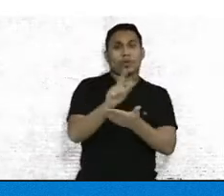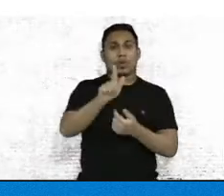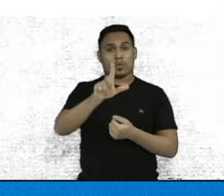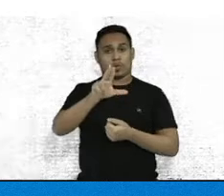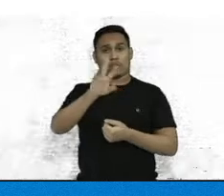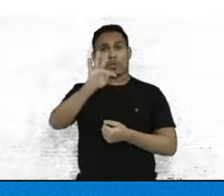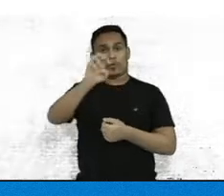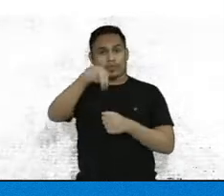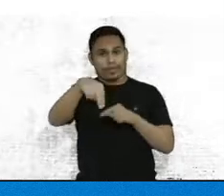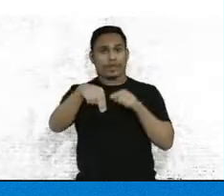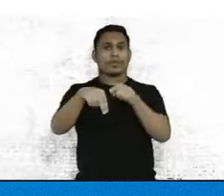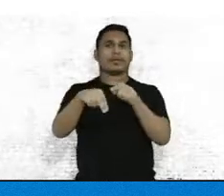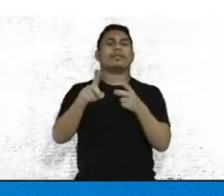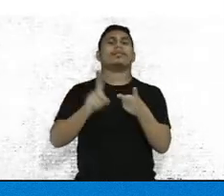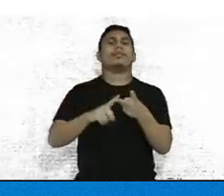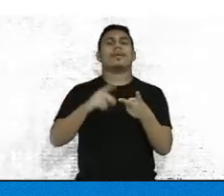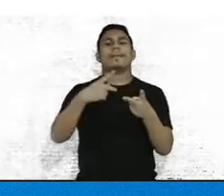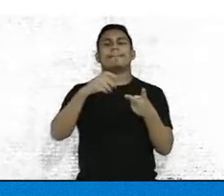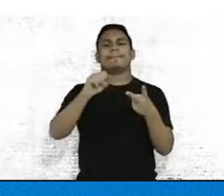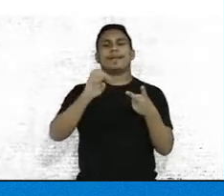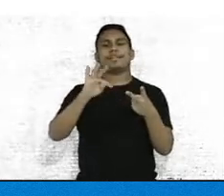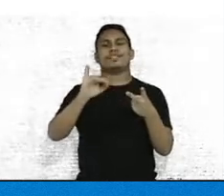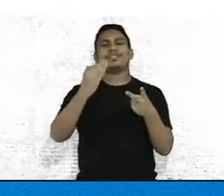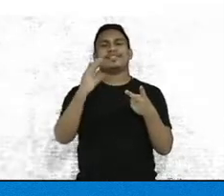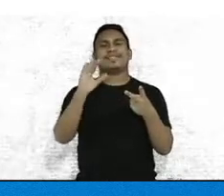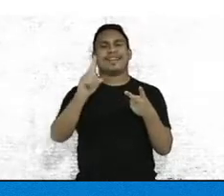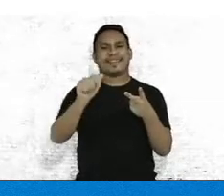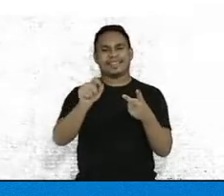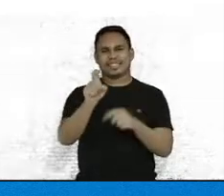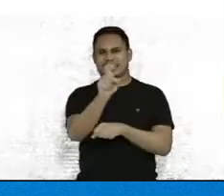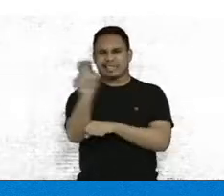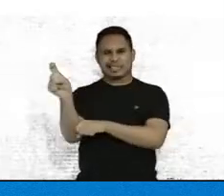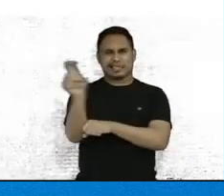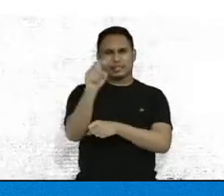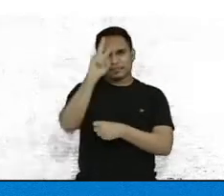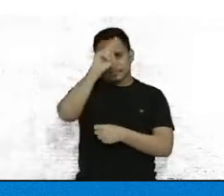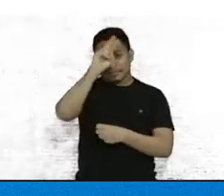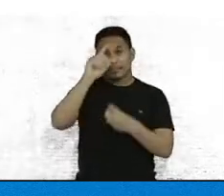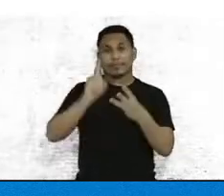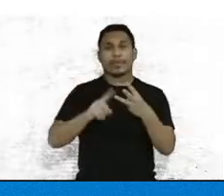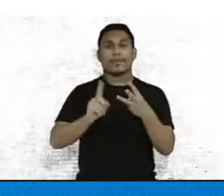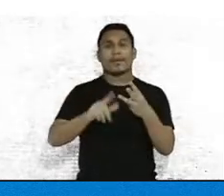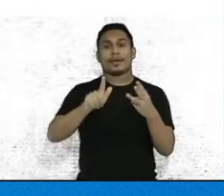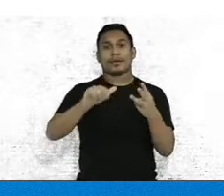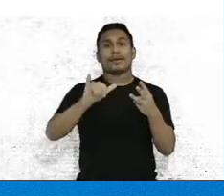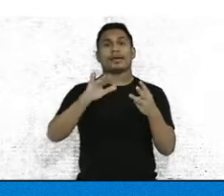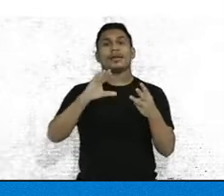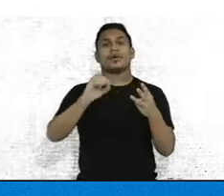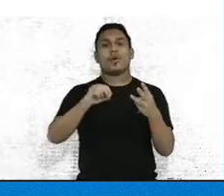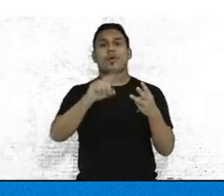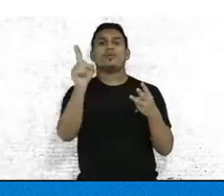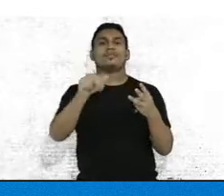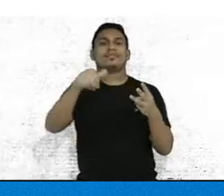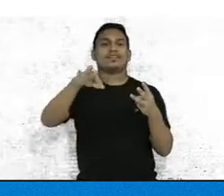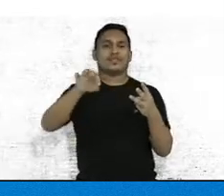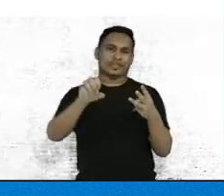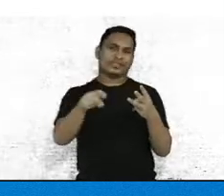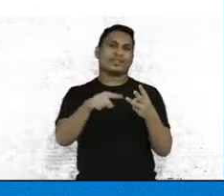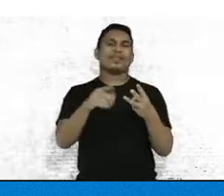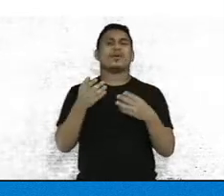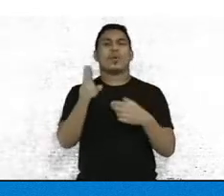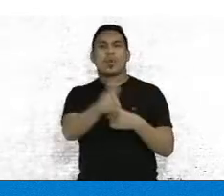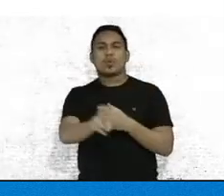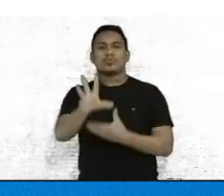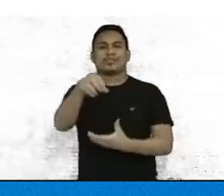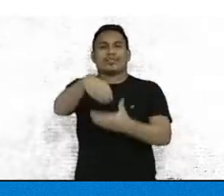pesticidas, principalmente o glifosato, que é usado muito na cultura de grãos, tá? Principalmente os grãos que